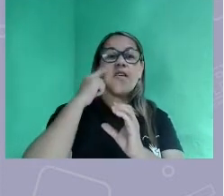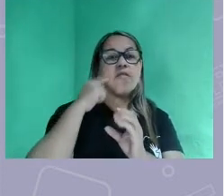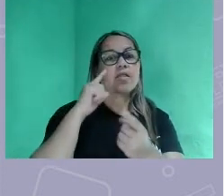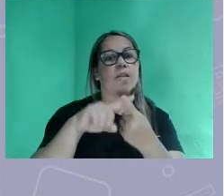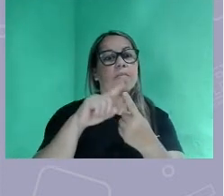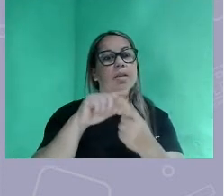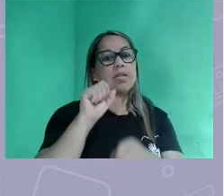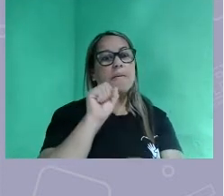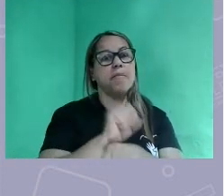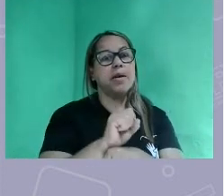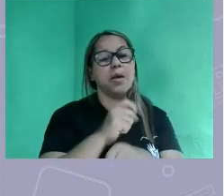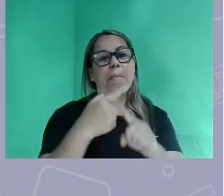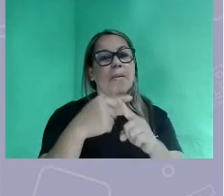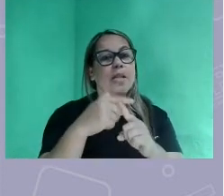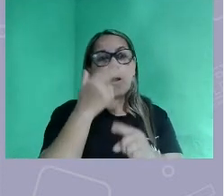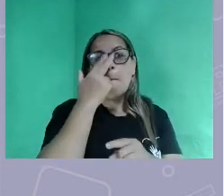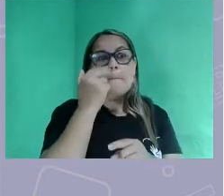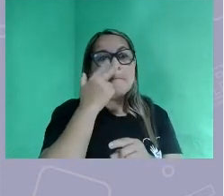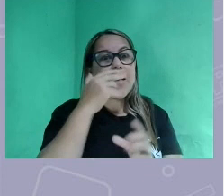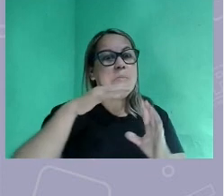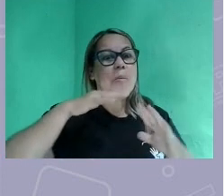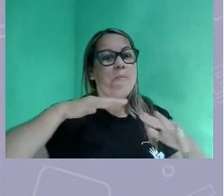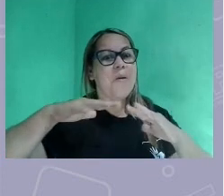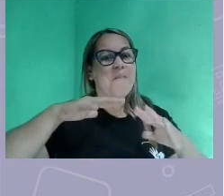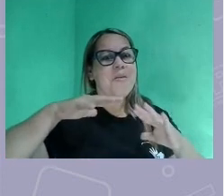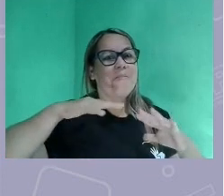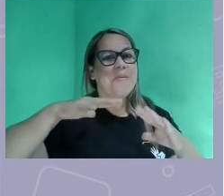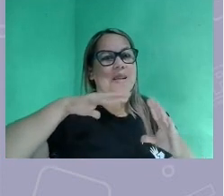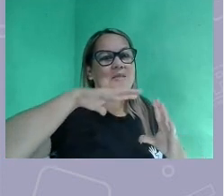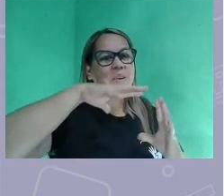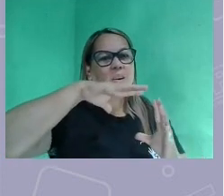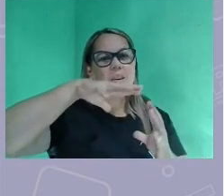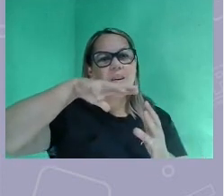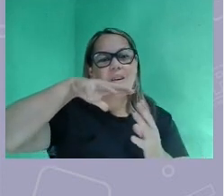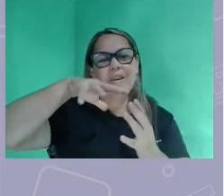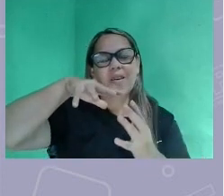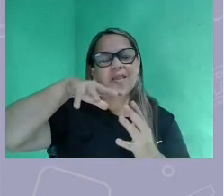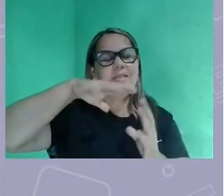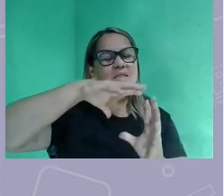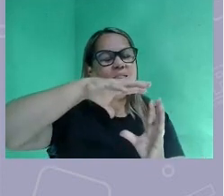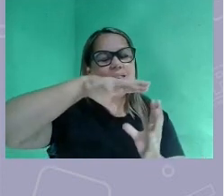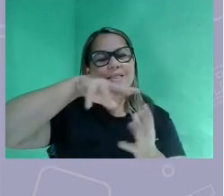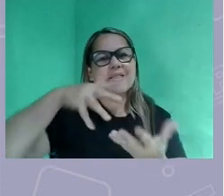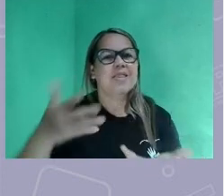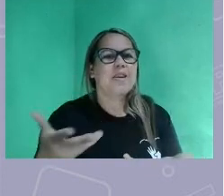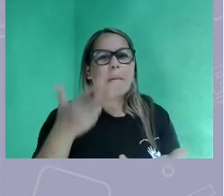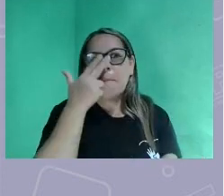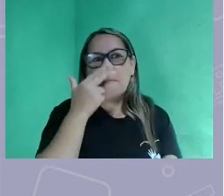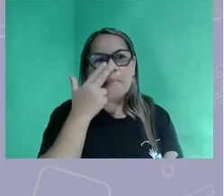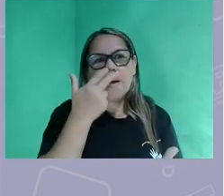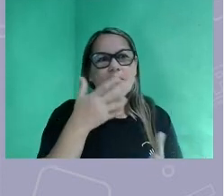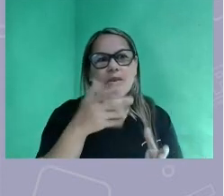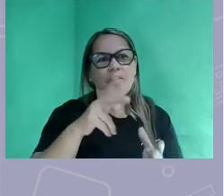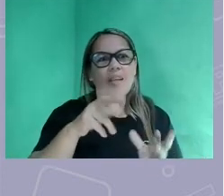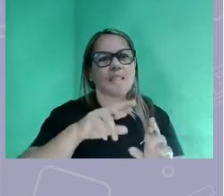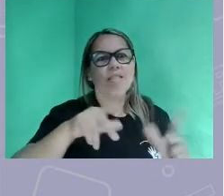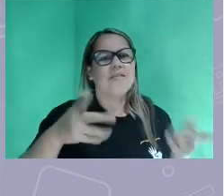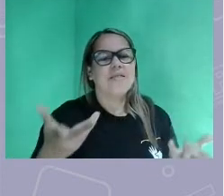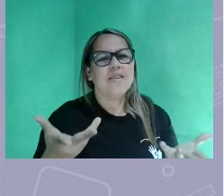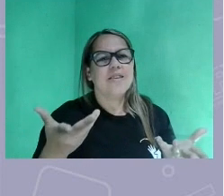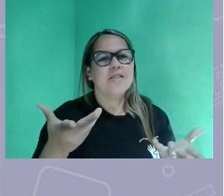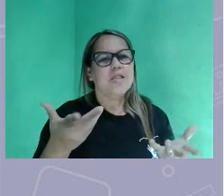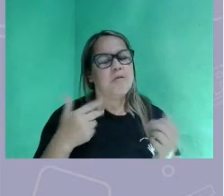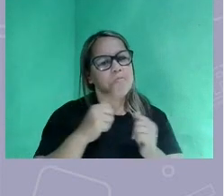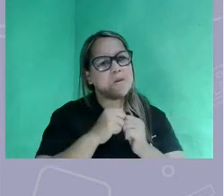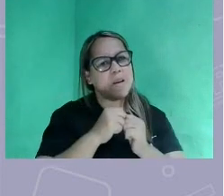fazendo o mesmo movimento de rotação que a Terra ele está com a rotação que acompanha na